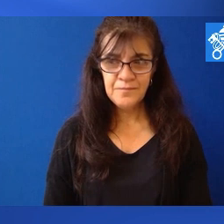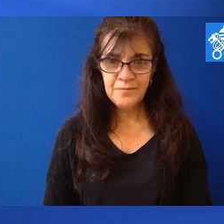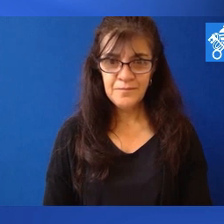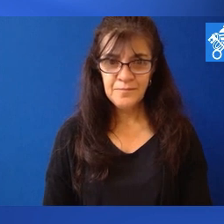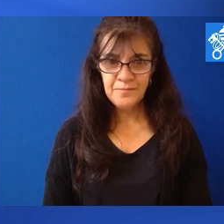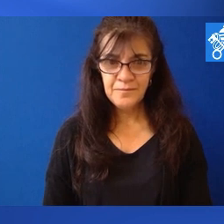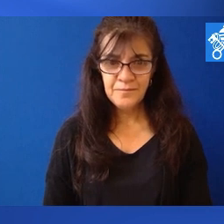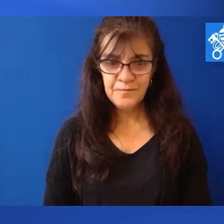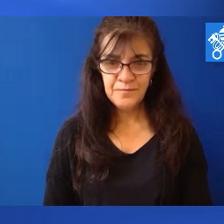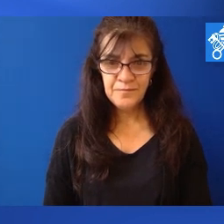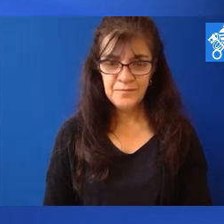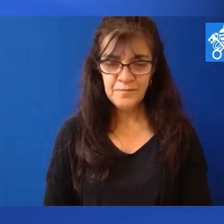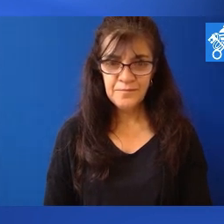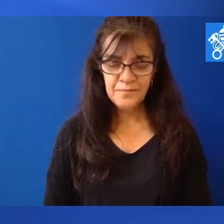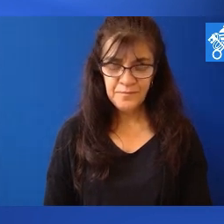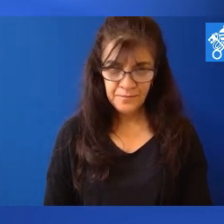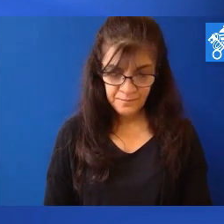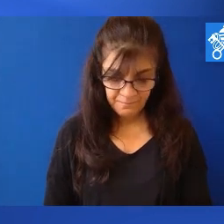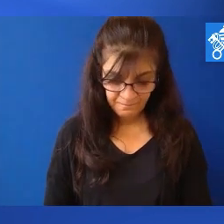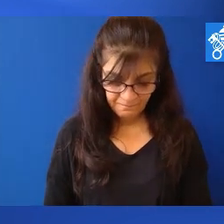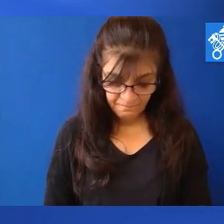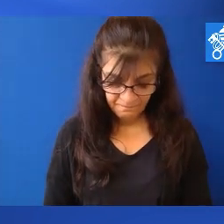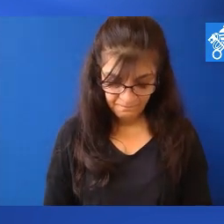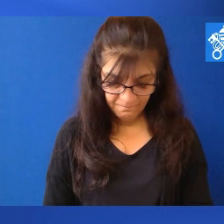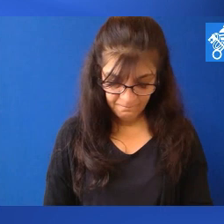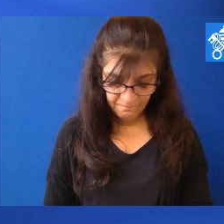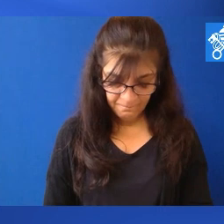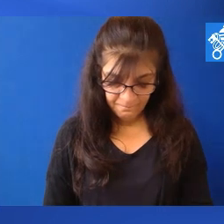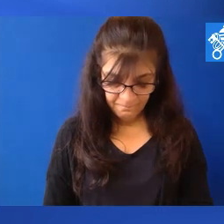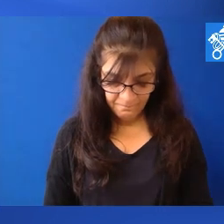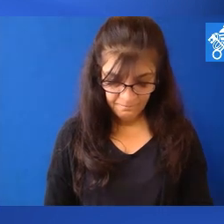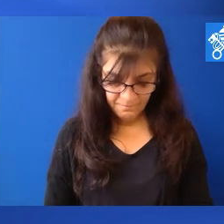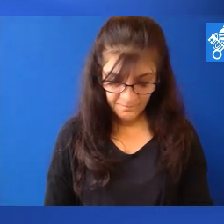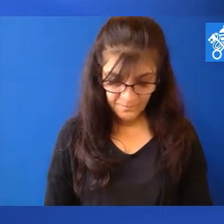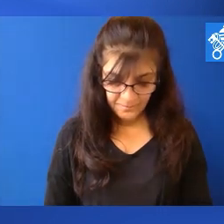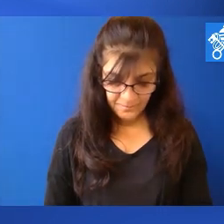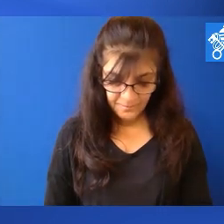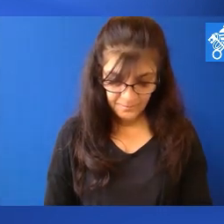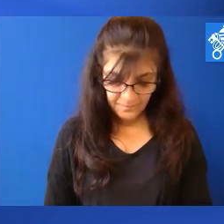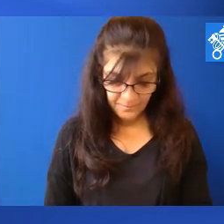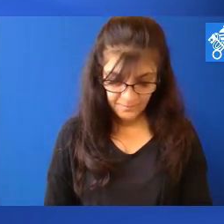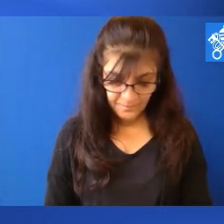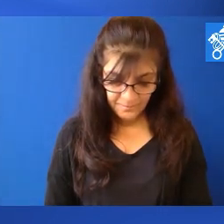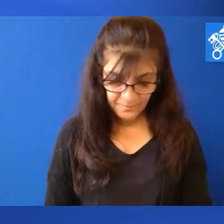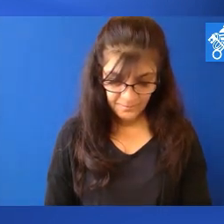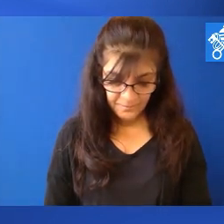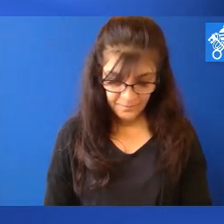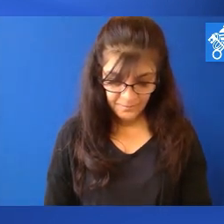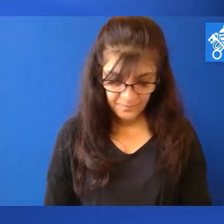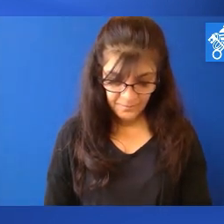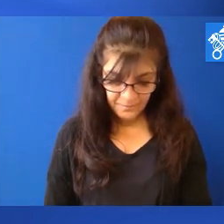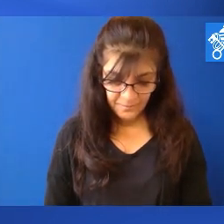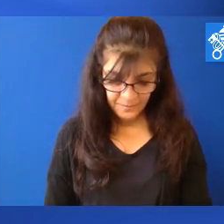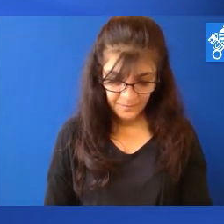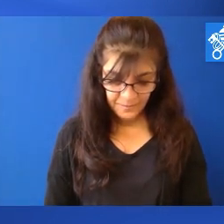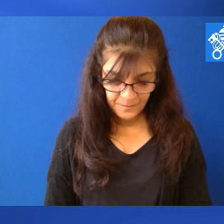Endireita o teu coração e sê constante. Não te perturbes no tempo do infortúnio.